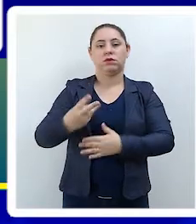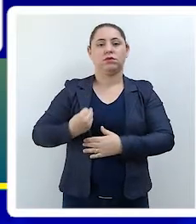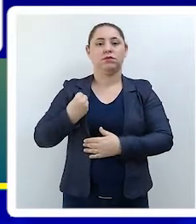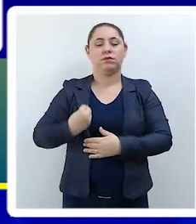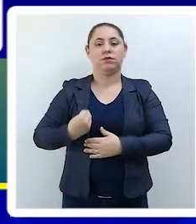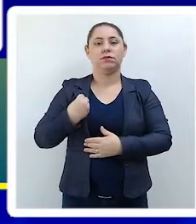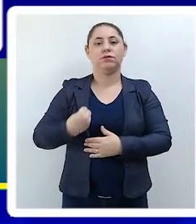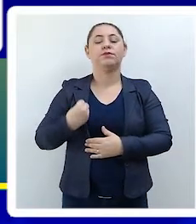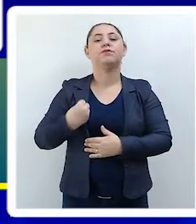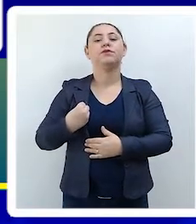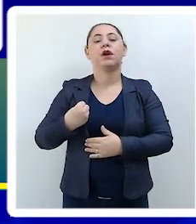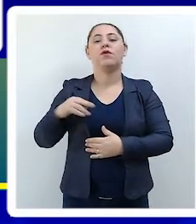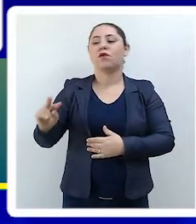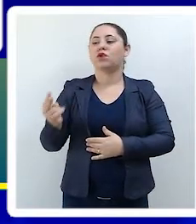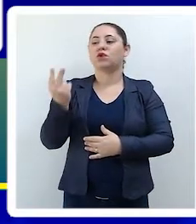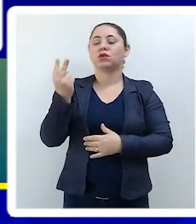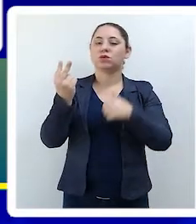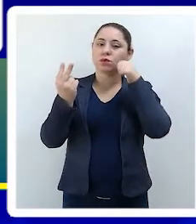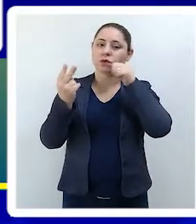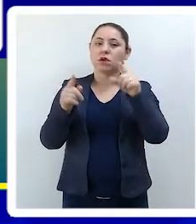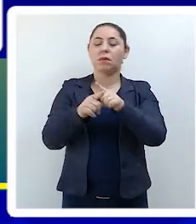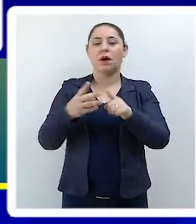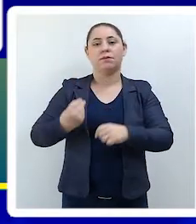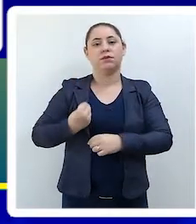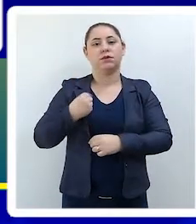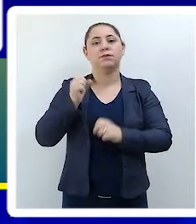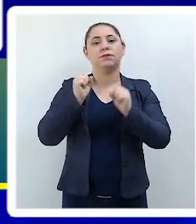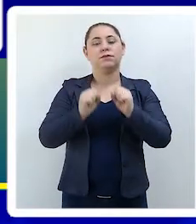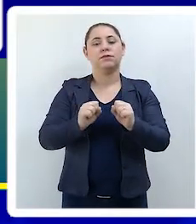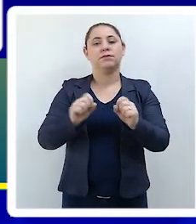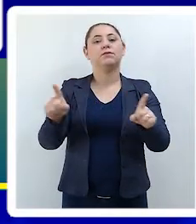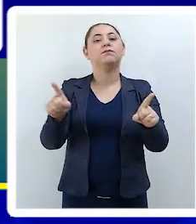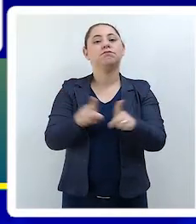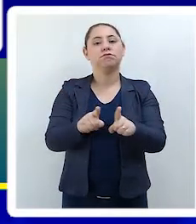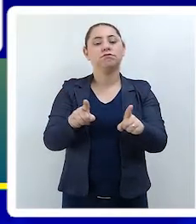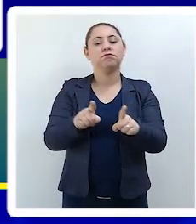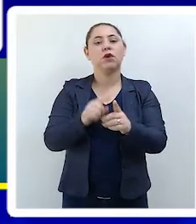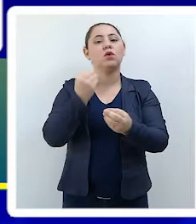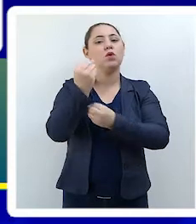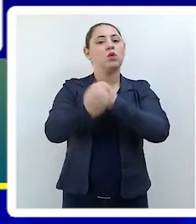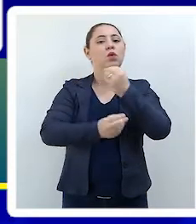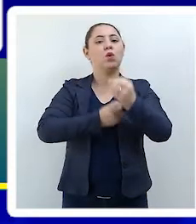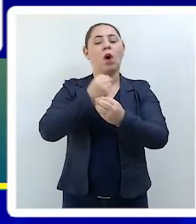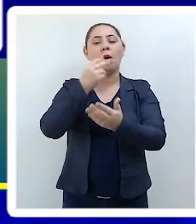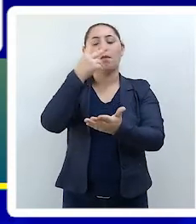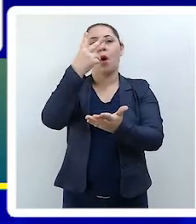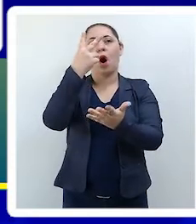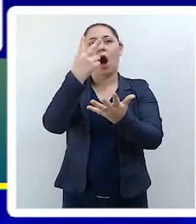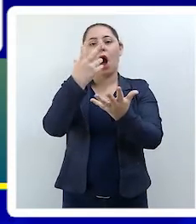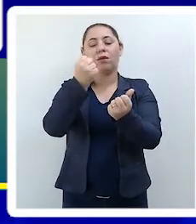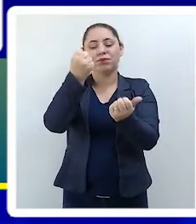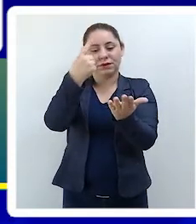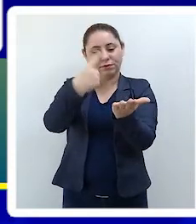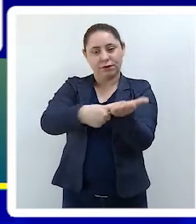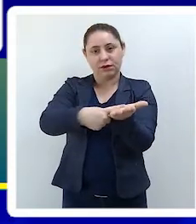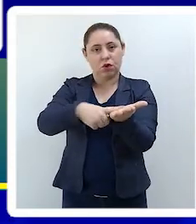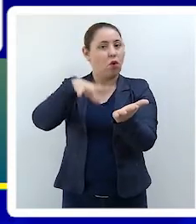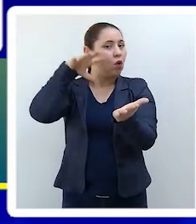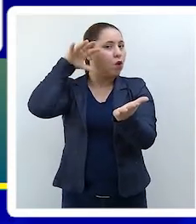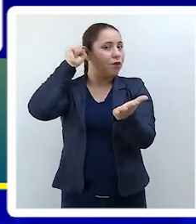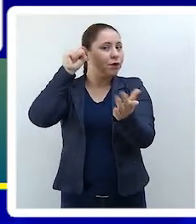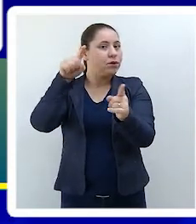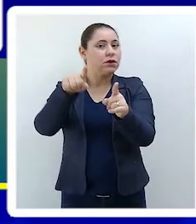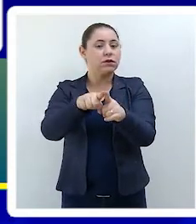Participação e Valorização Feminina, e a participação, ela pode ser também como adesão como ouvinte